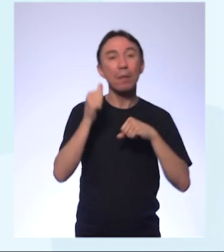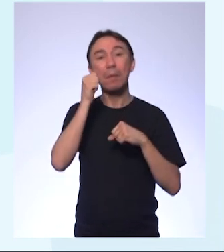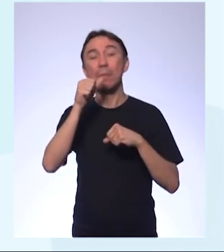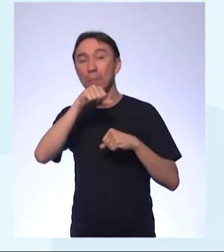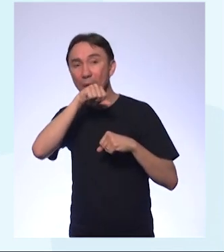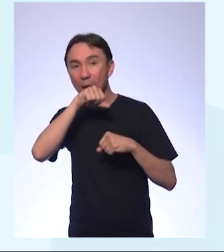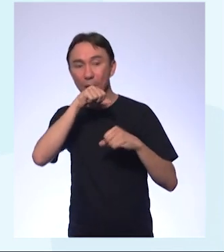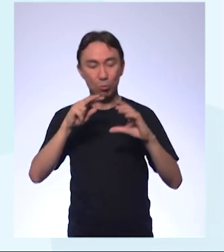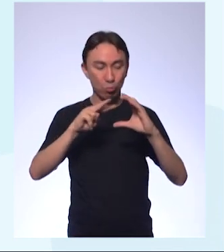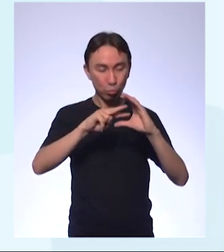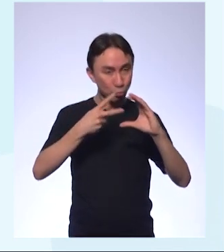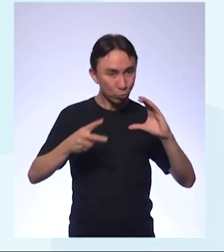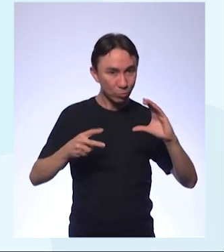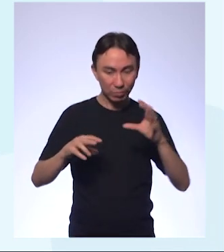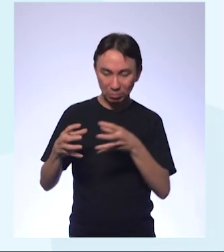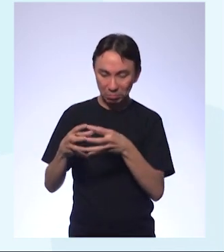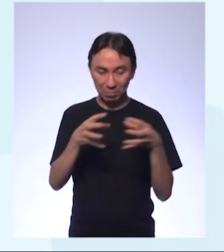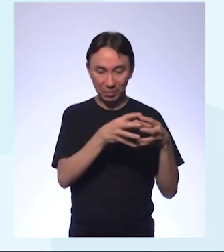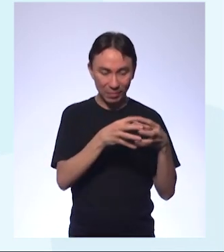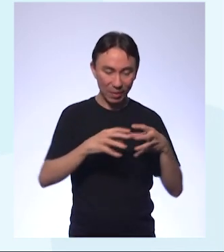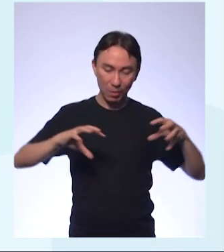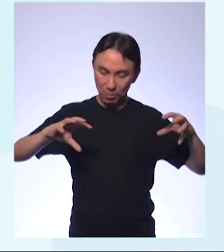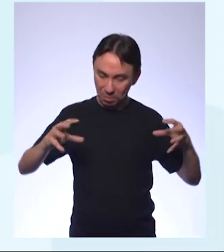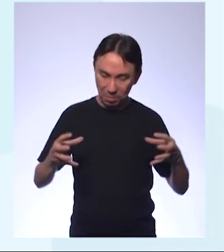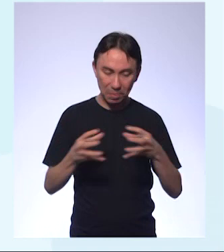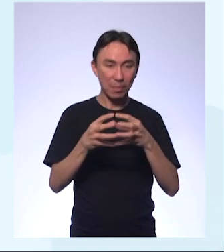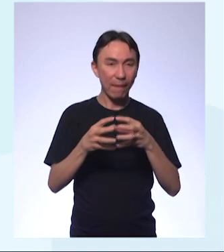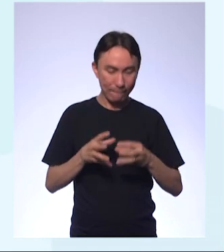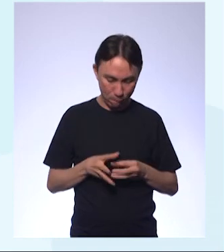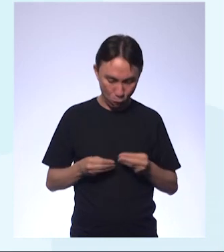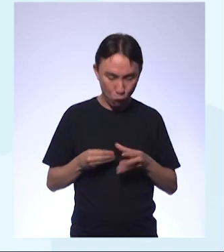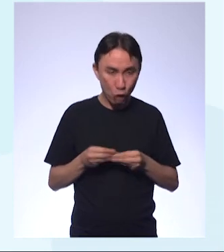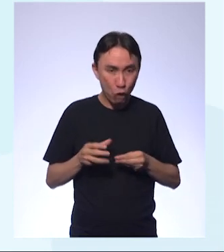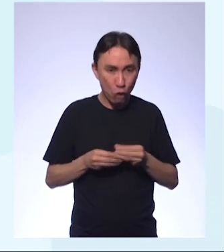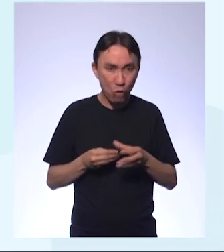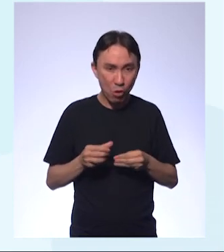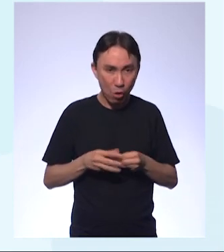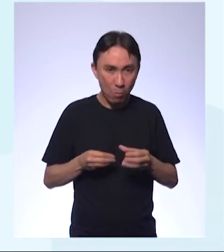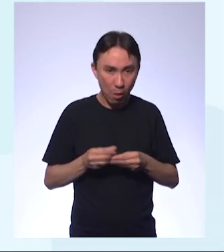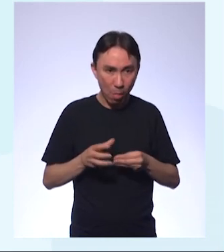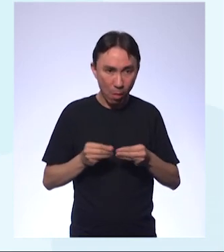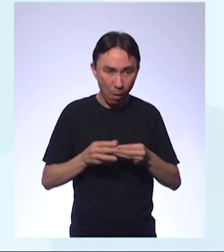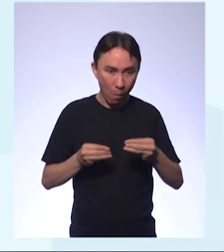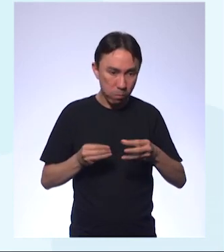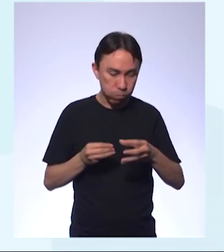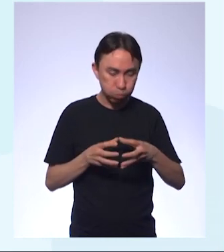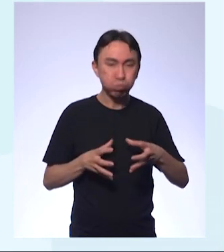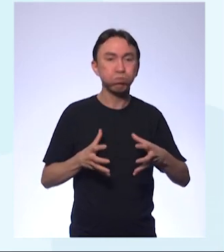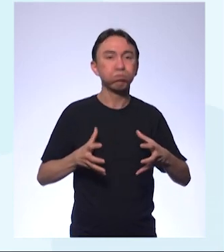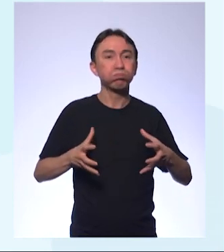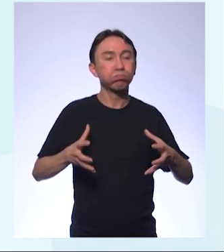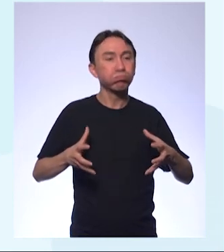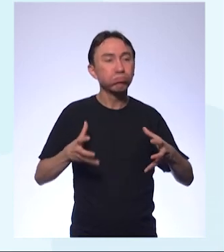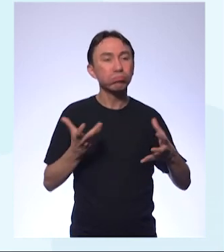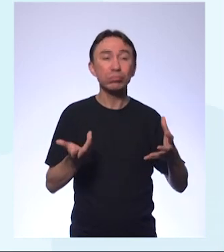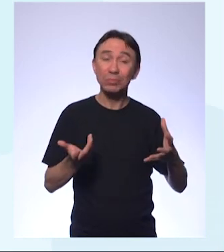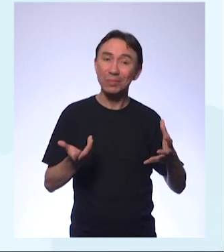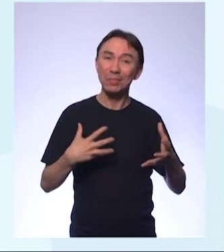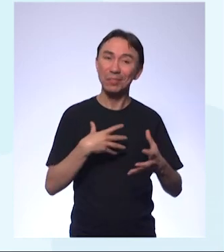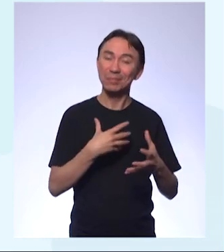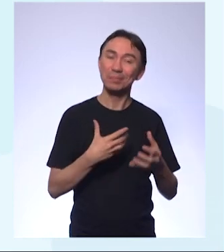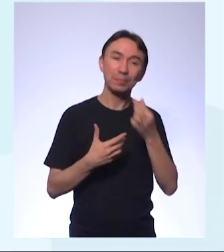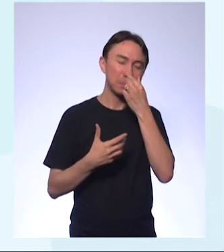aí a gente tem a formação de um indivíduo. Então, quando a gente recebe esses cromossomos aí dos nossos